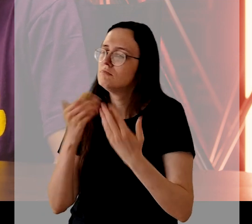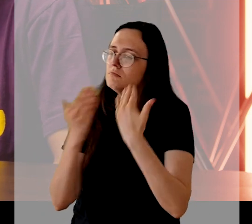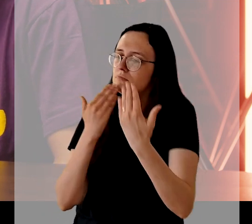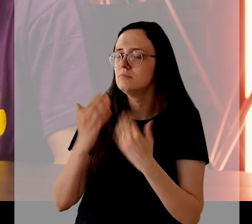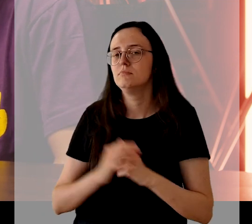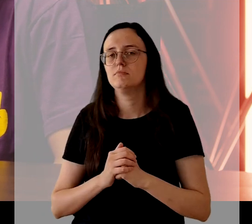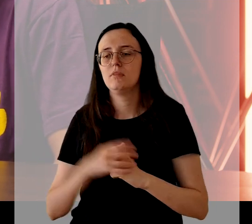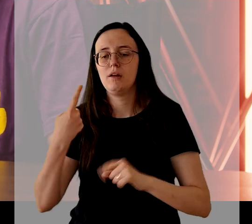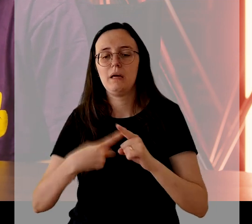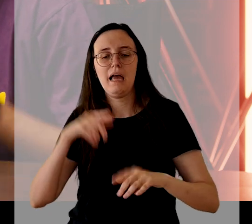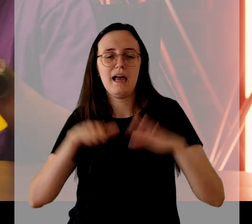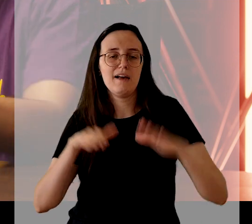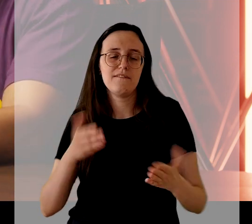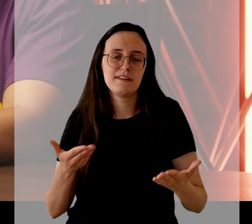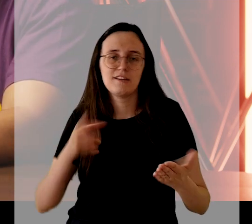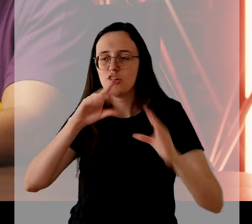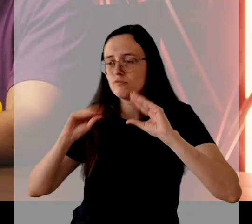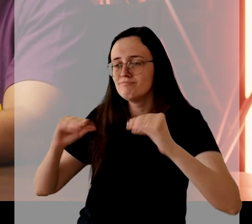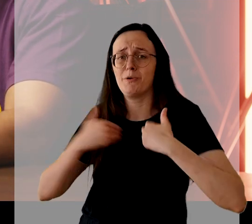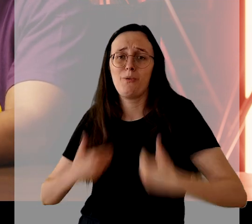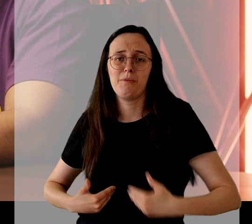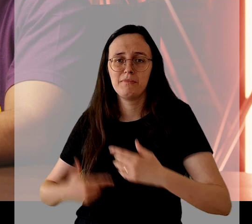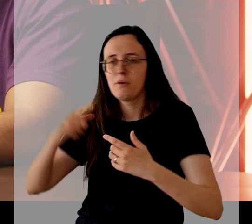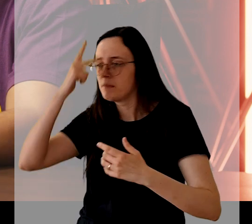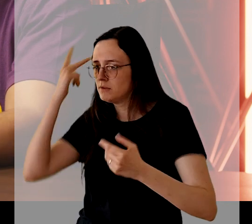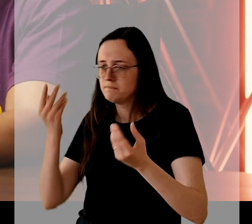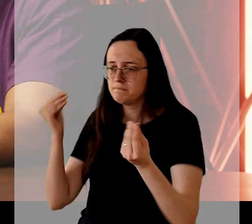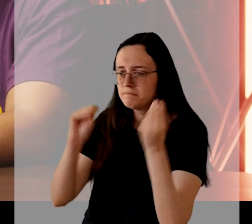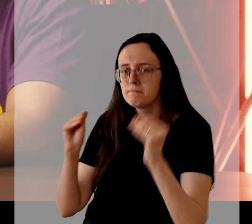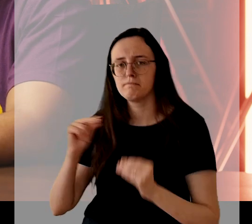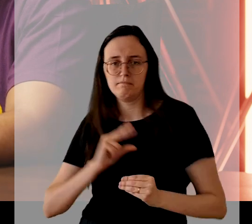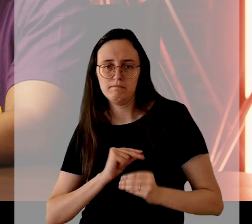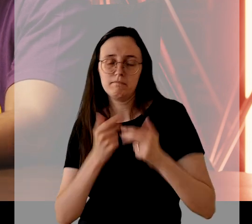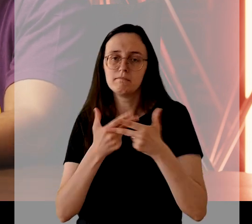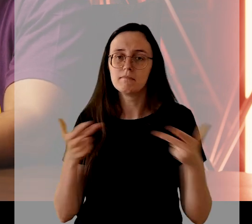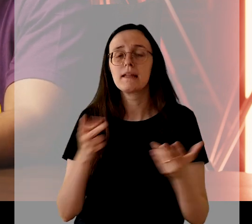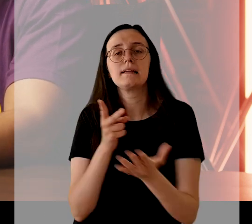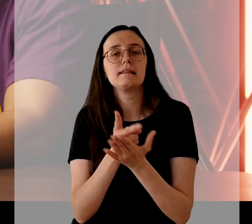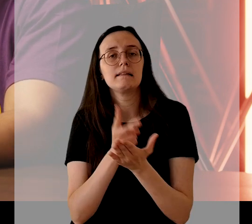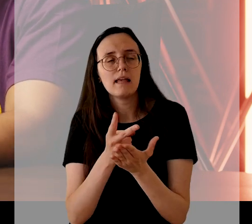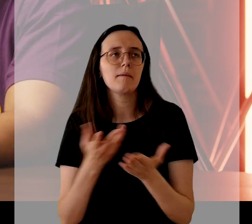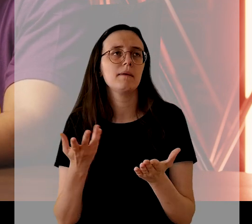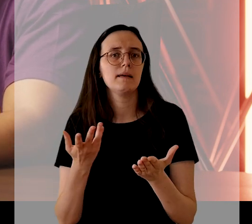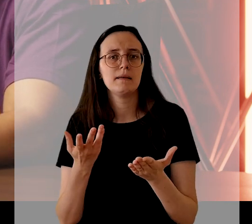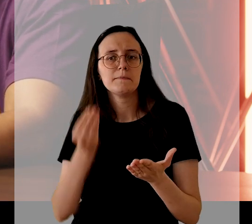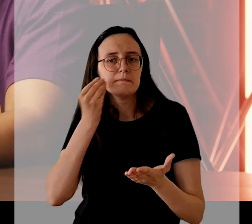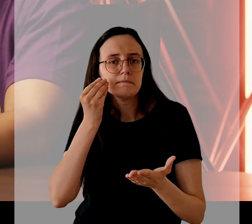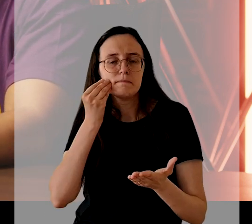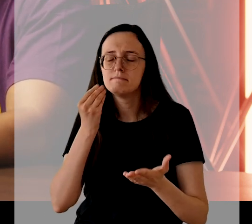fazer essa abordagem. Porque você vai ter que tocar no corpo das pessoas. Então, tipo assim,